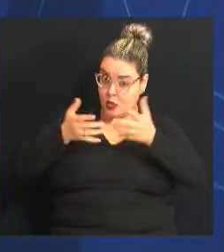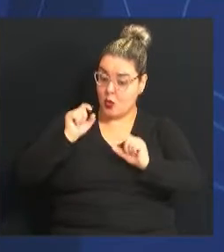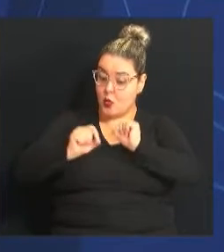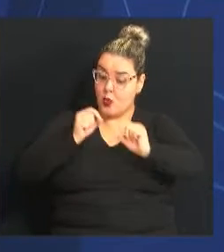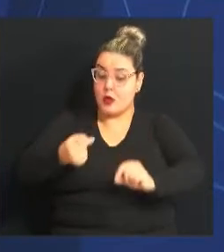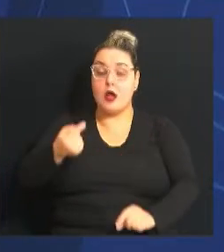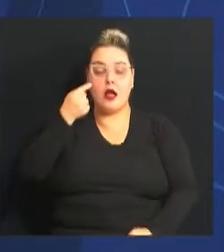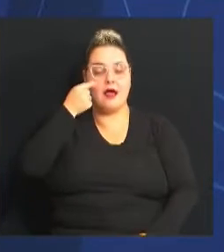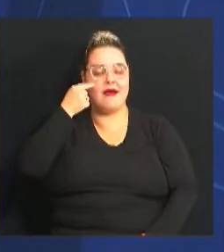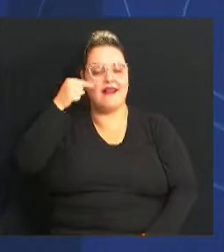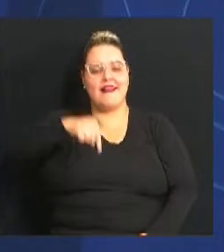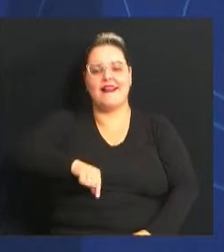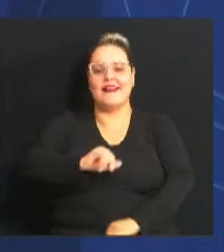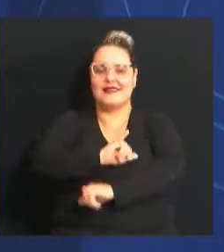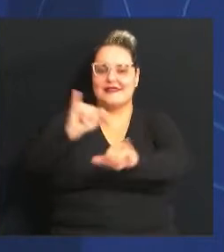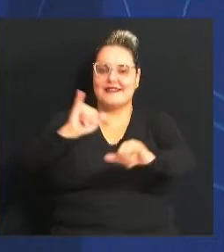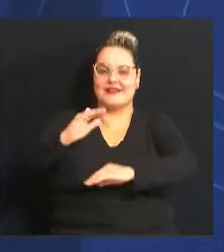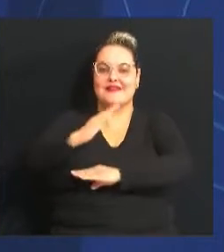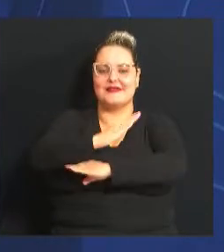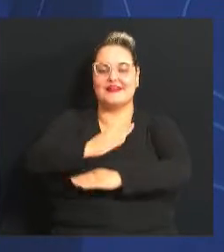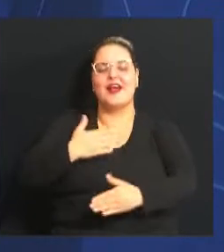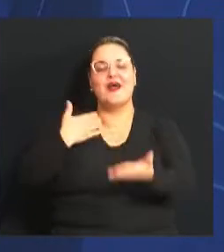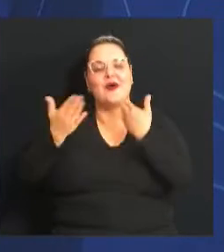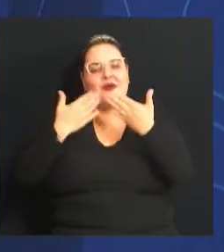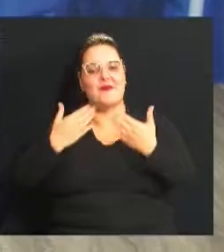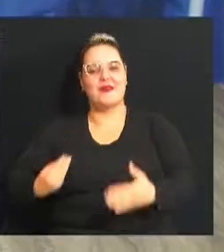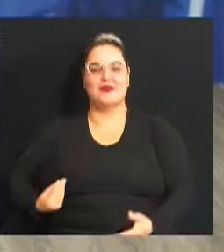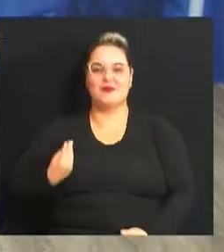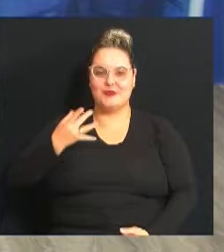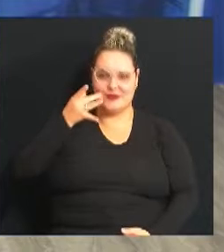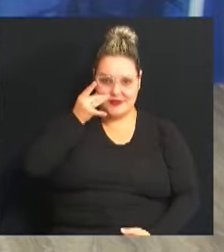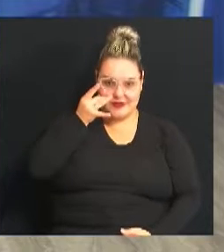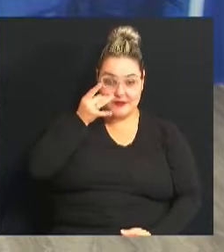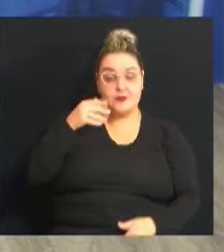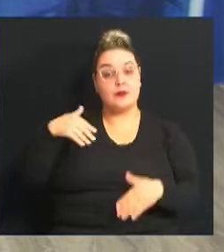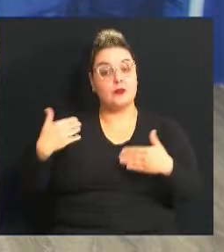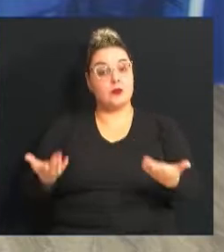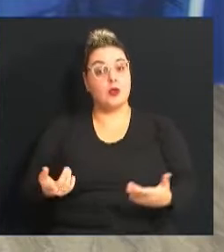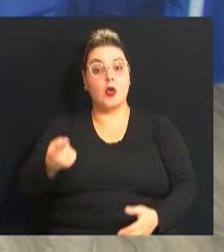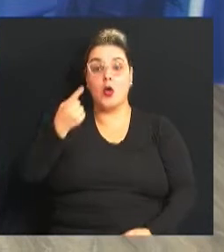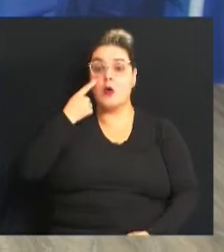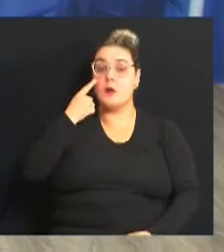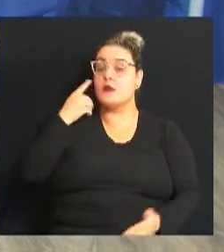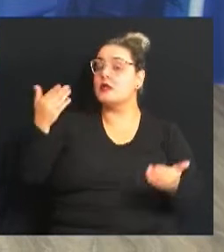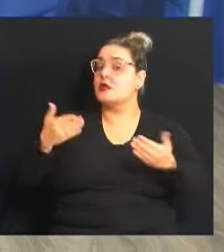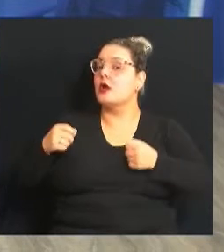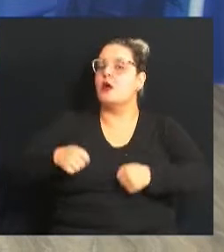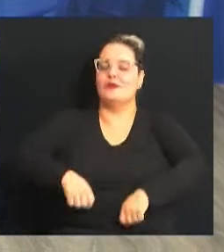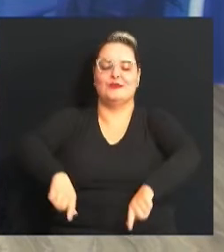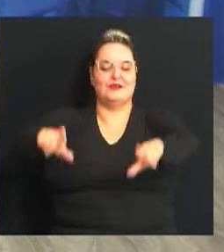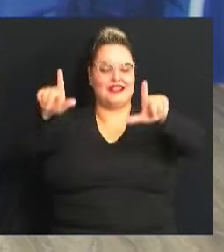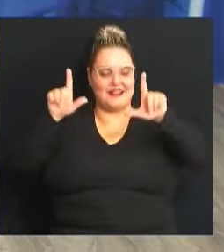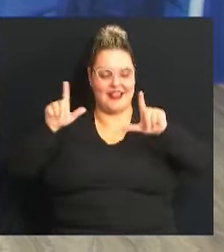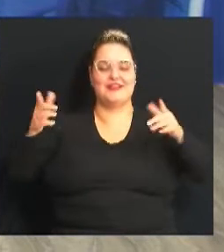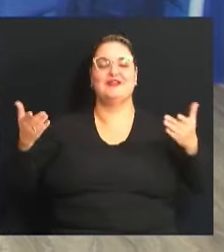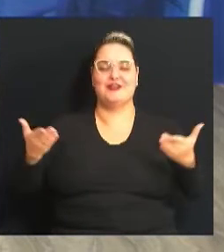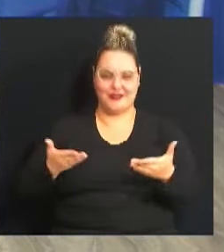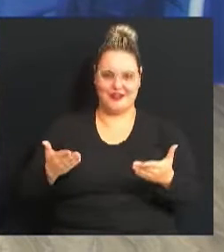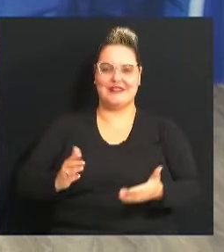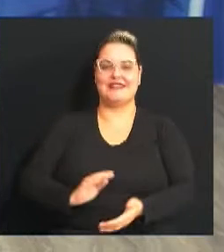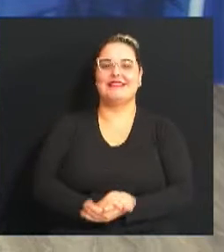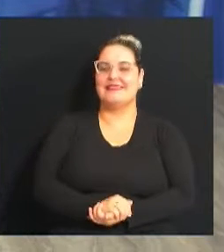assistir aqui no nosso telejornal, que a gente conversa ao vivo. Confira a partir de agora os destaques de